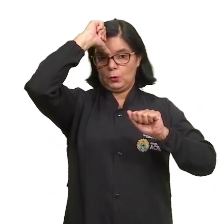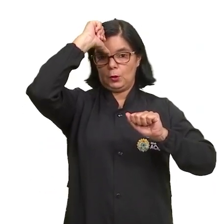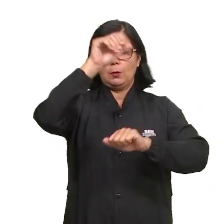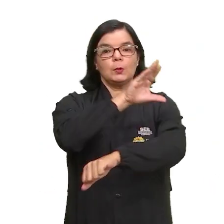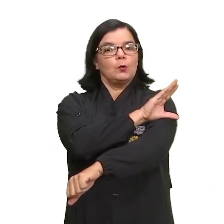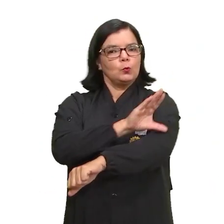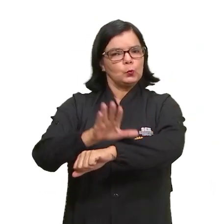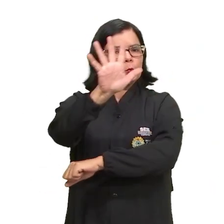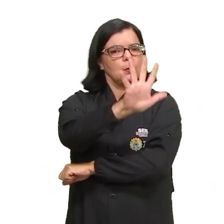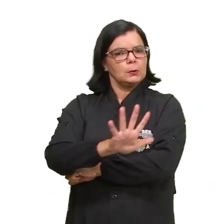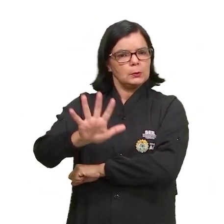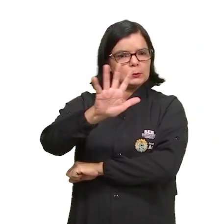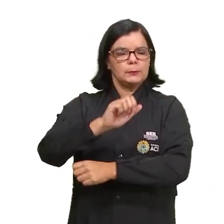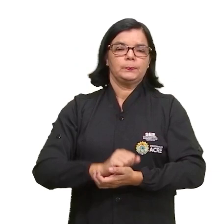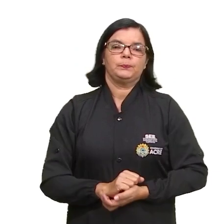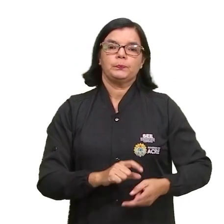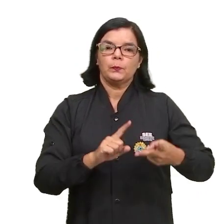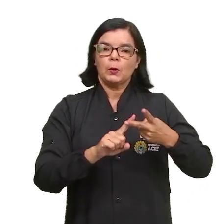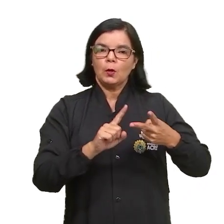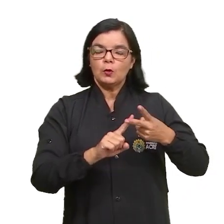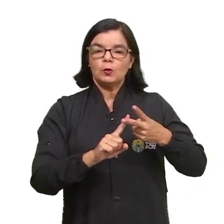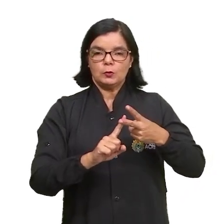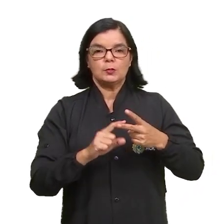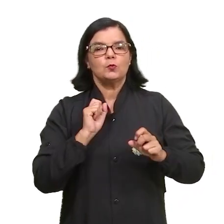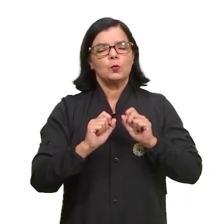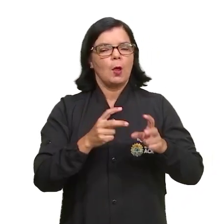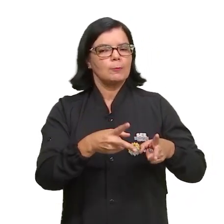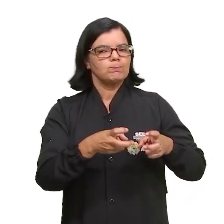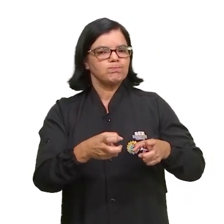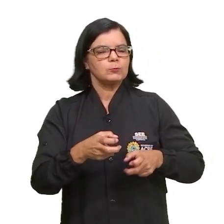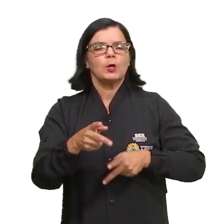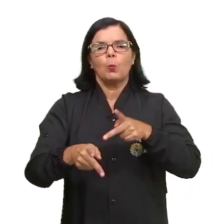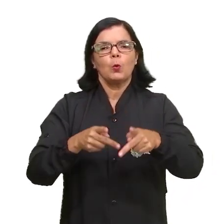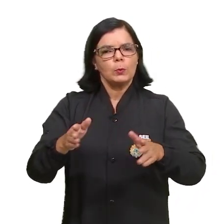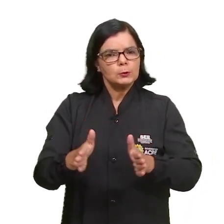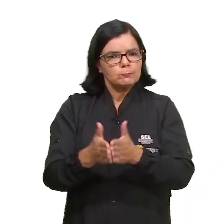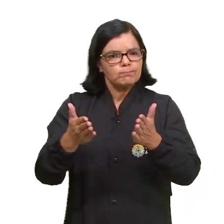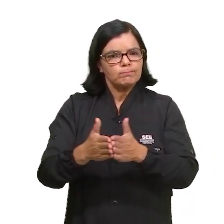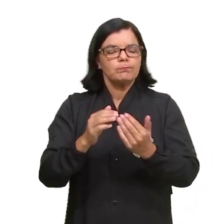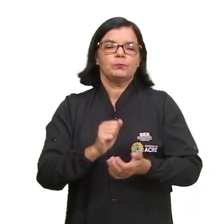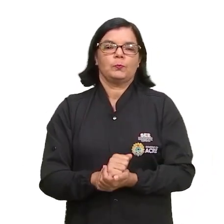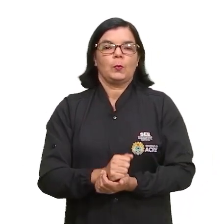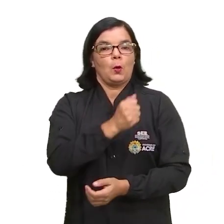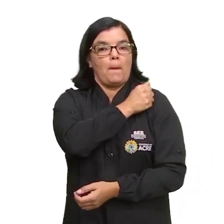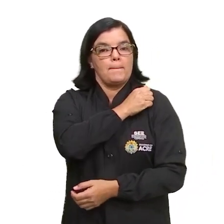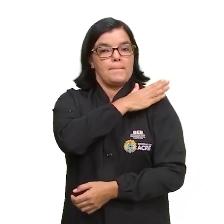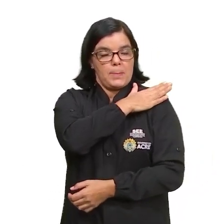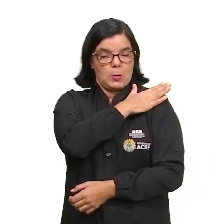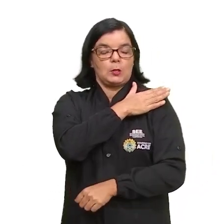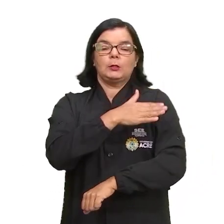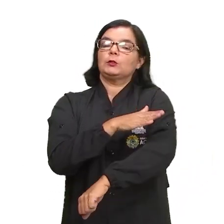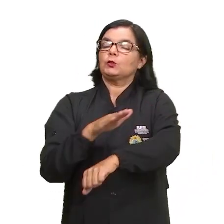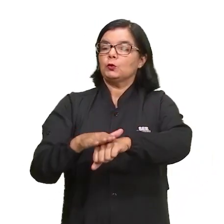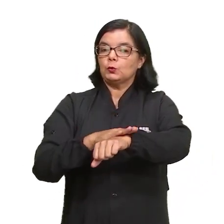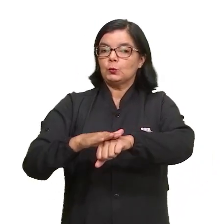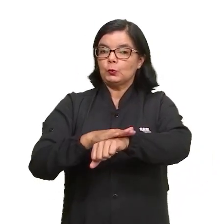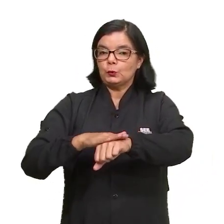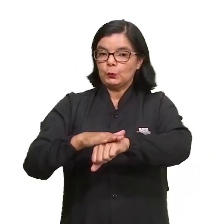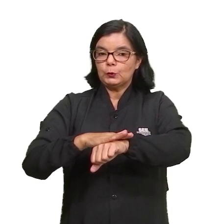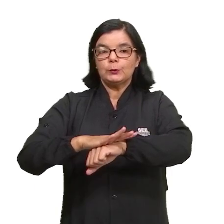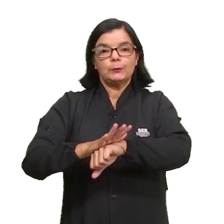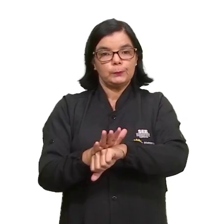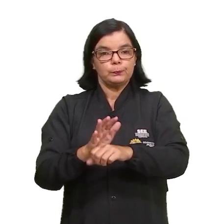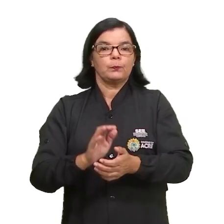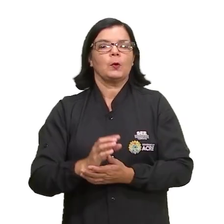cultura nacional? B, exploração da população pobre? C, preconceitos de ordem racial?